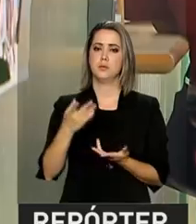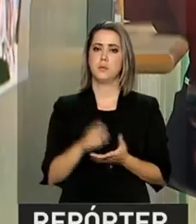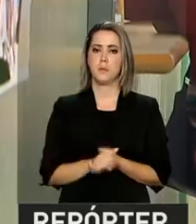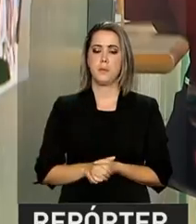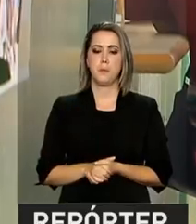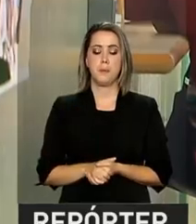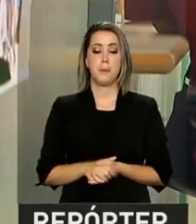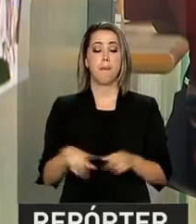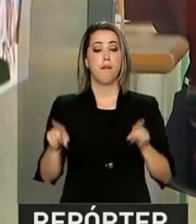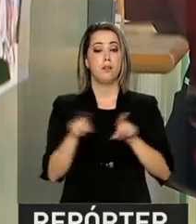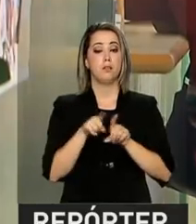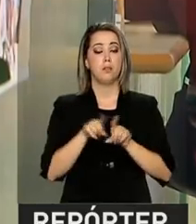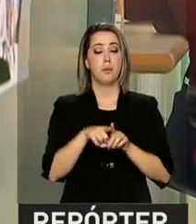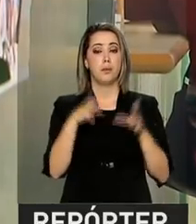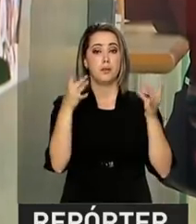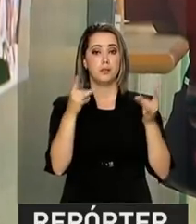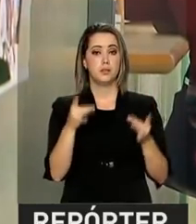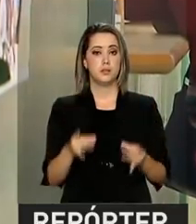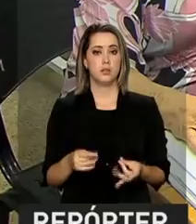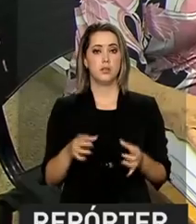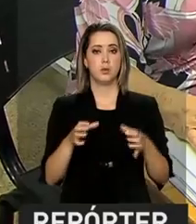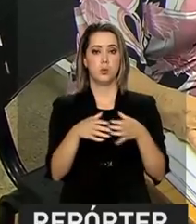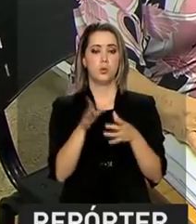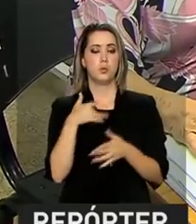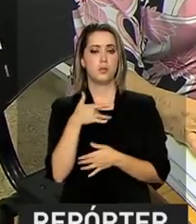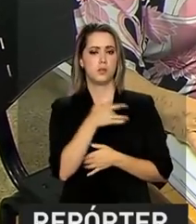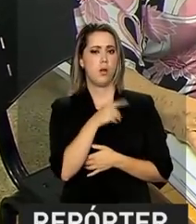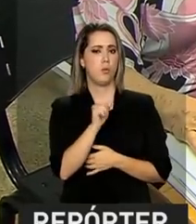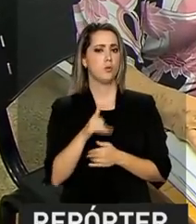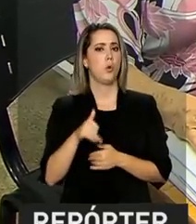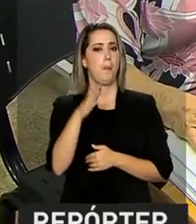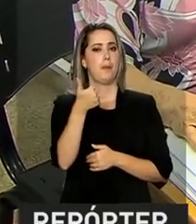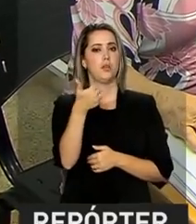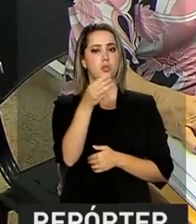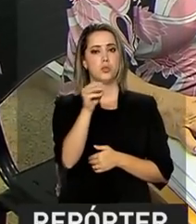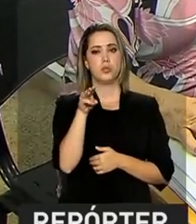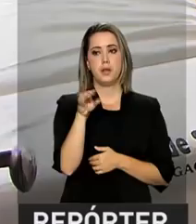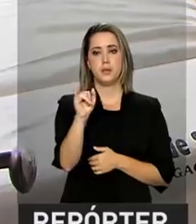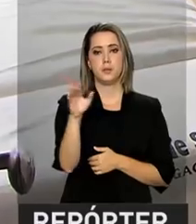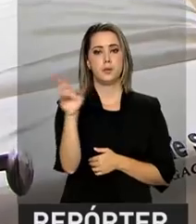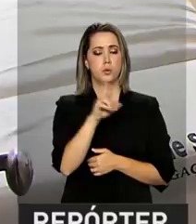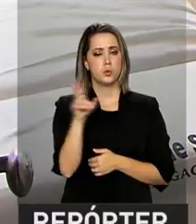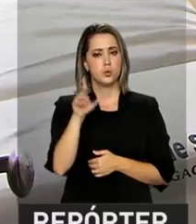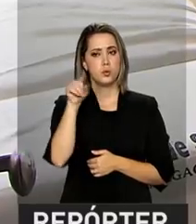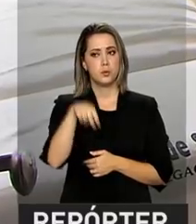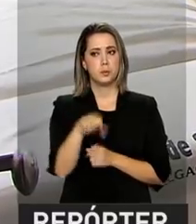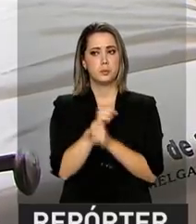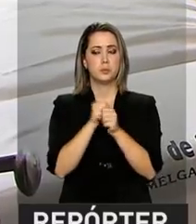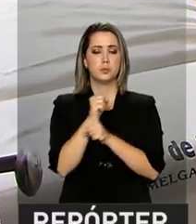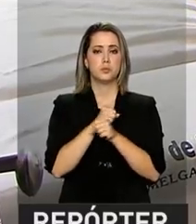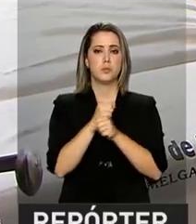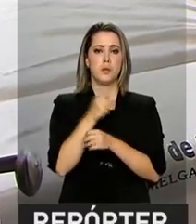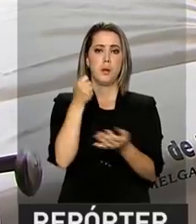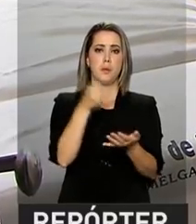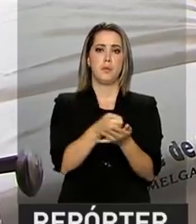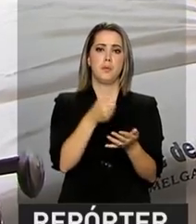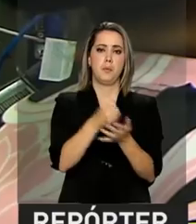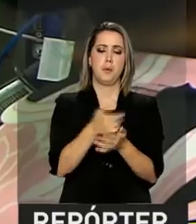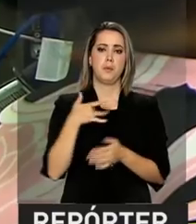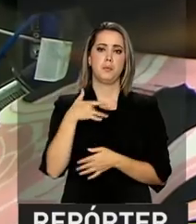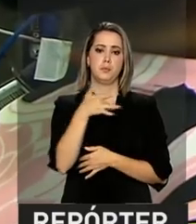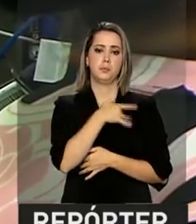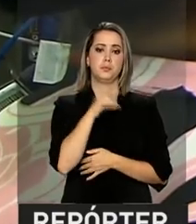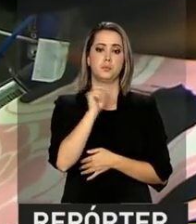arbovirose. Também podemos destacar no setor o aumento de 10 bilhões de reais no orçamento deste ano para o financiamento da